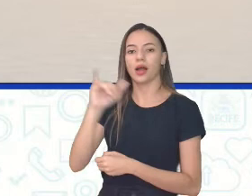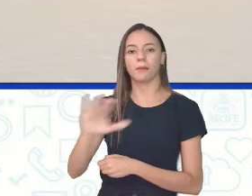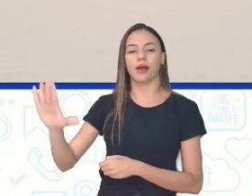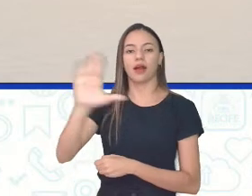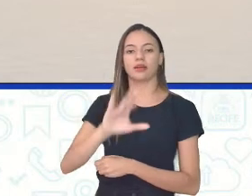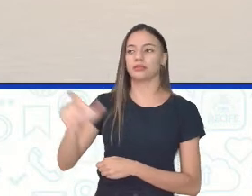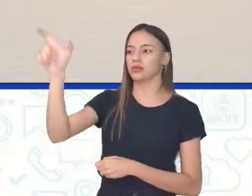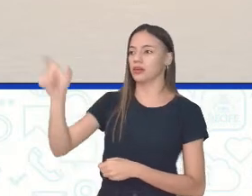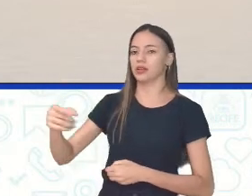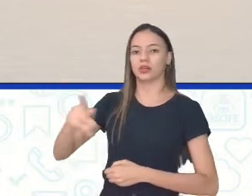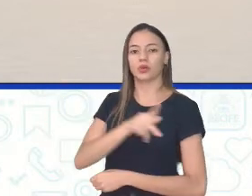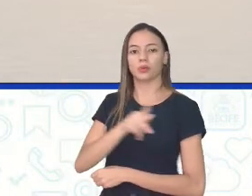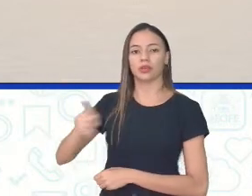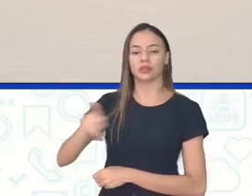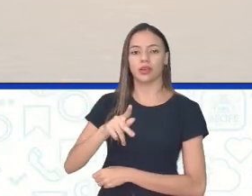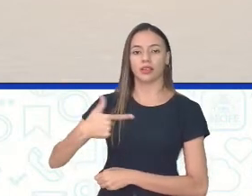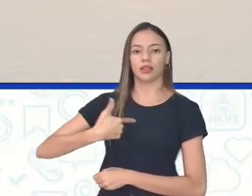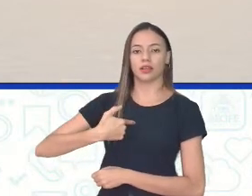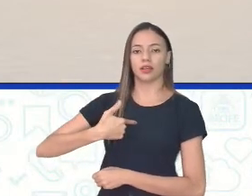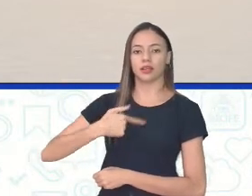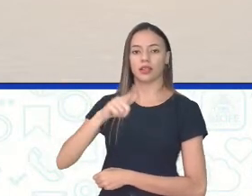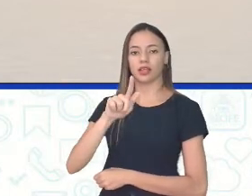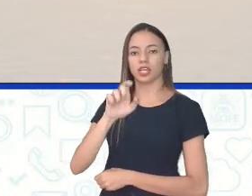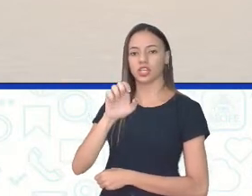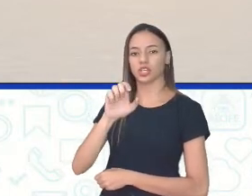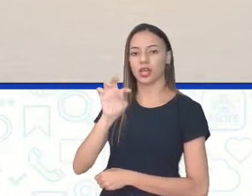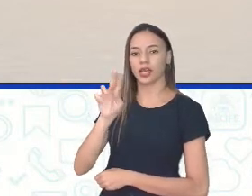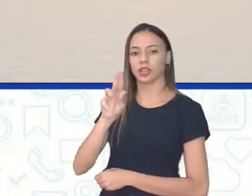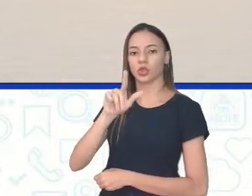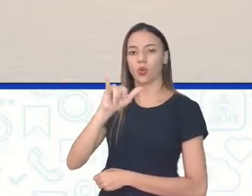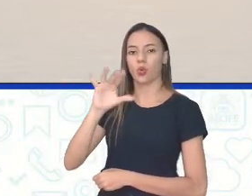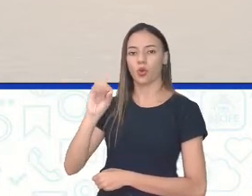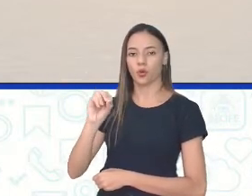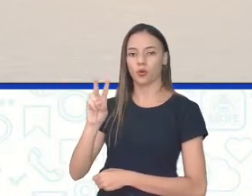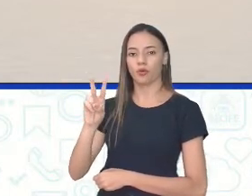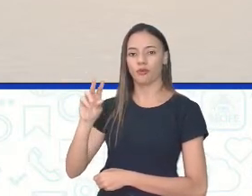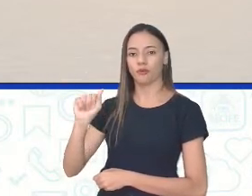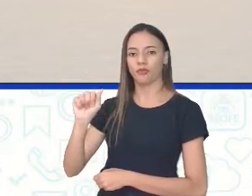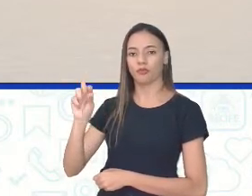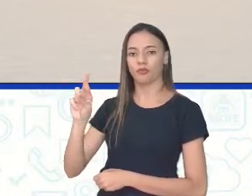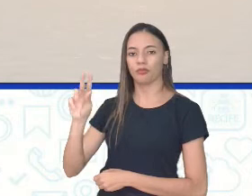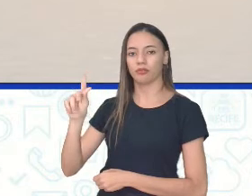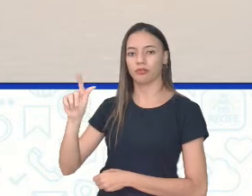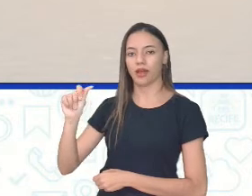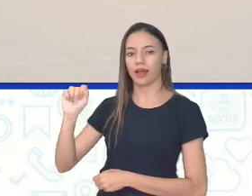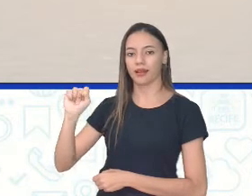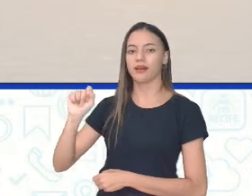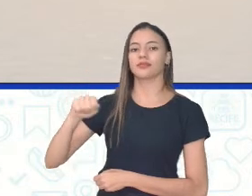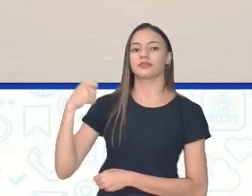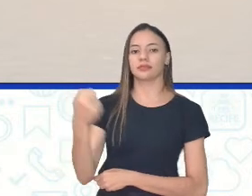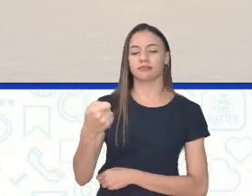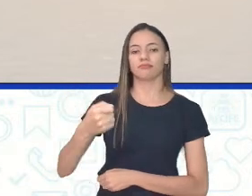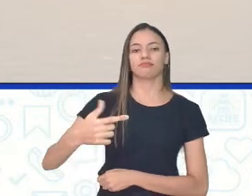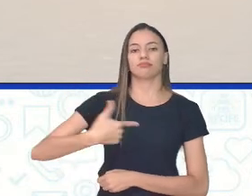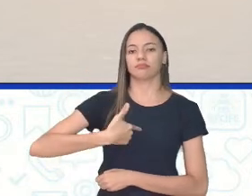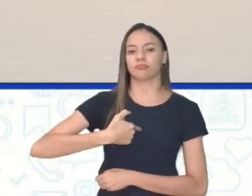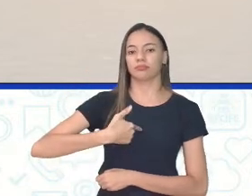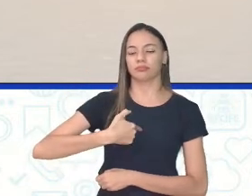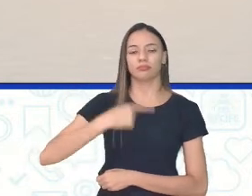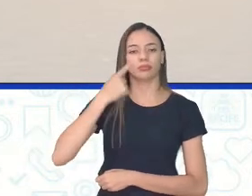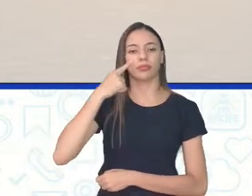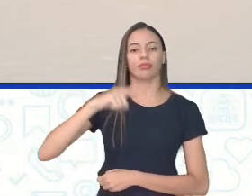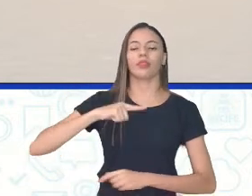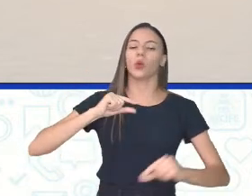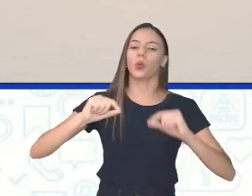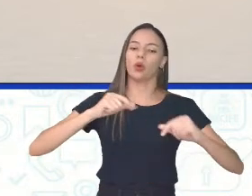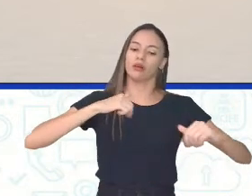né, mostrando a mão ali, manchada de petróleo, né? Então, nesse sentido, a gente tem aí o debate